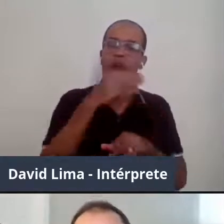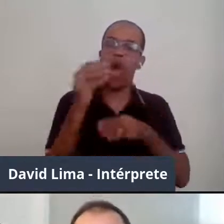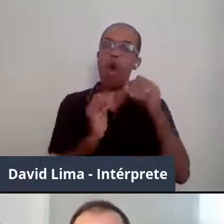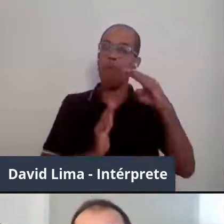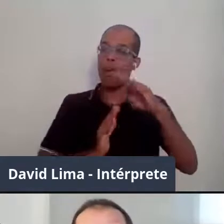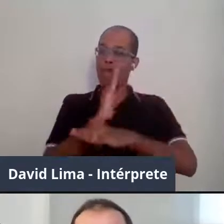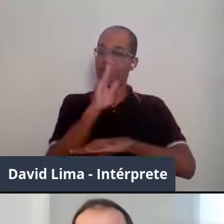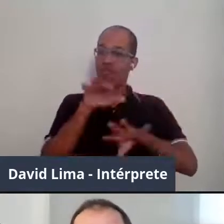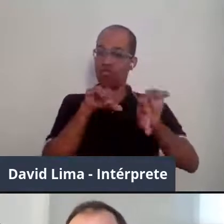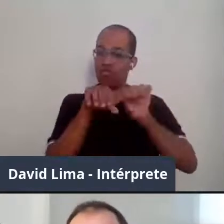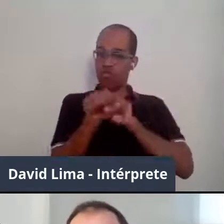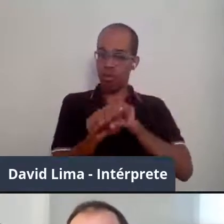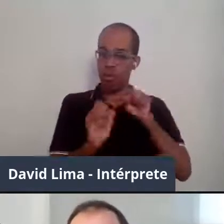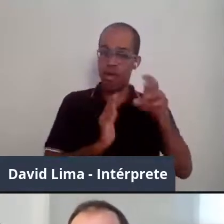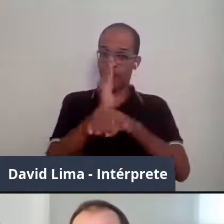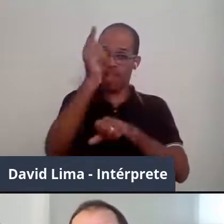diploma.